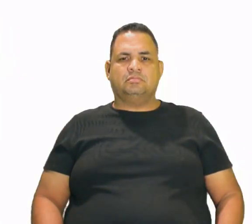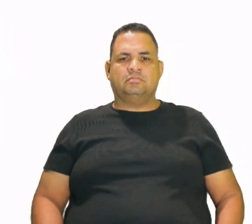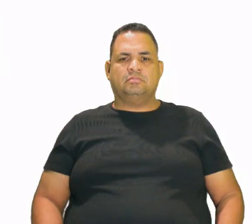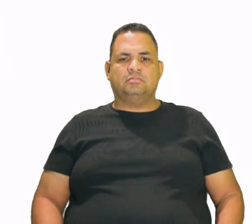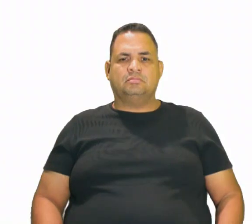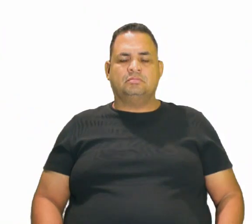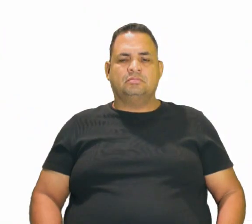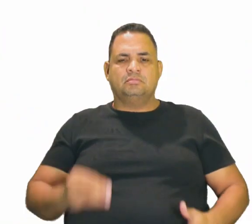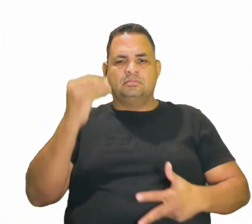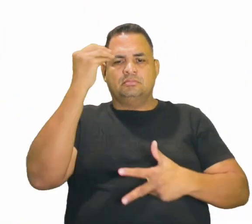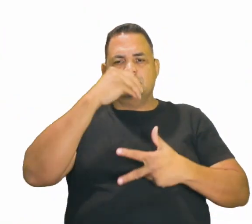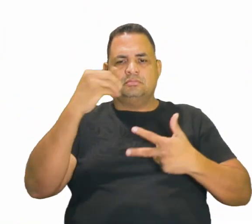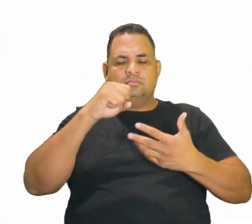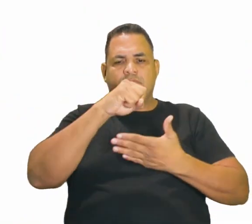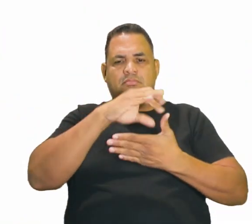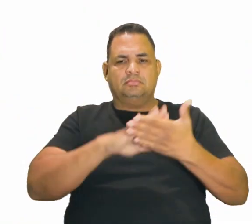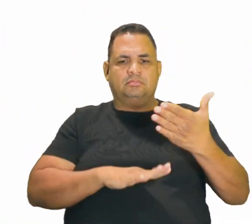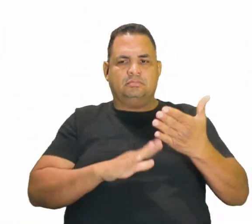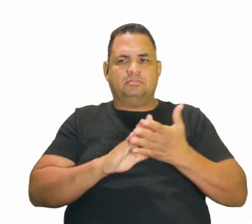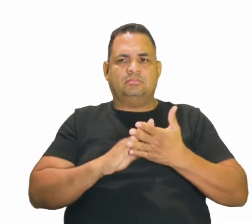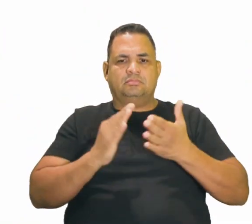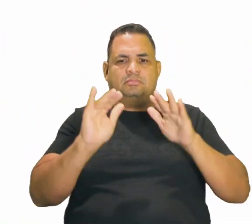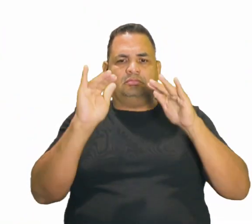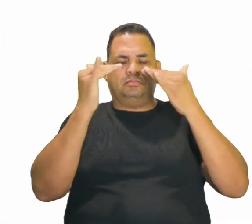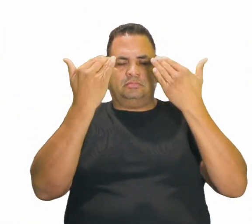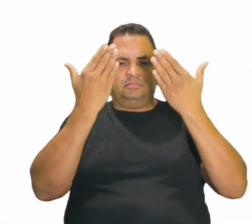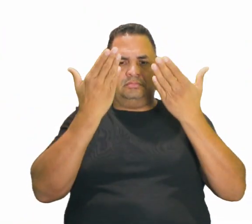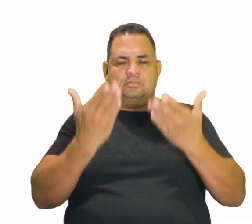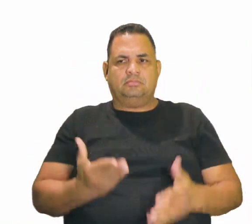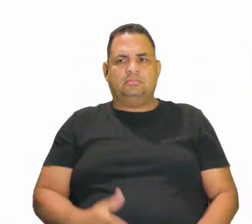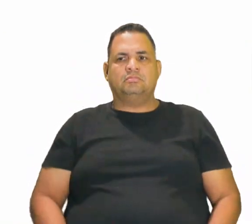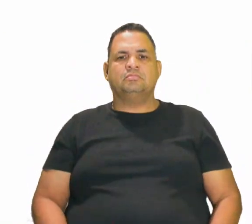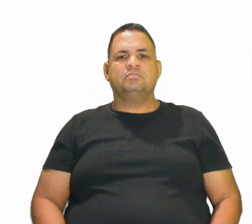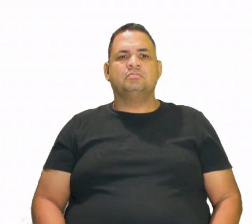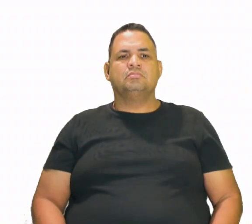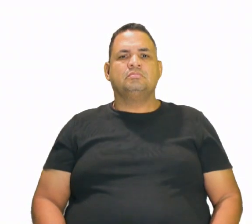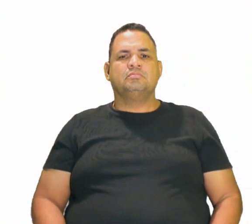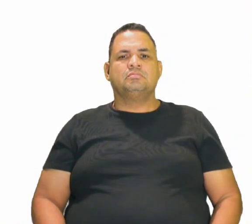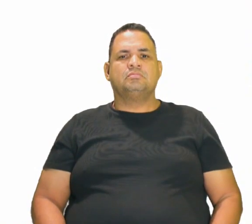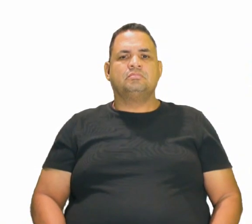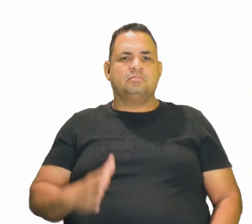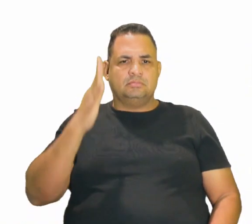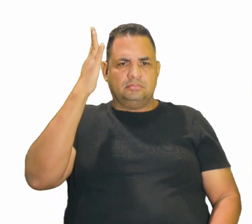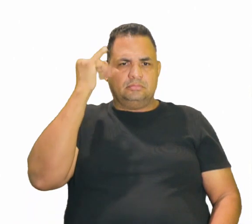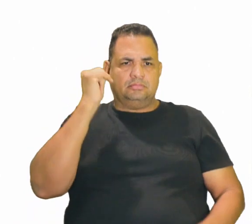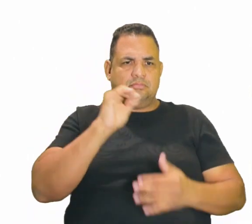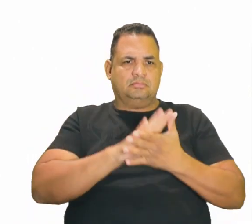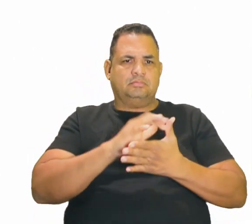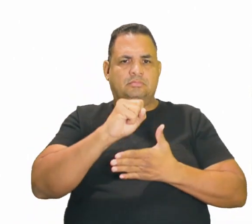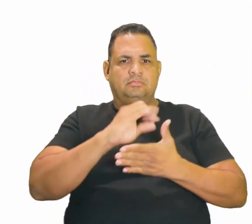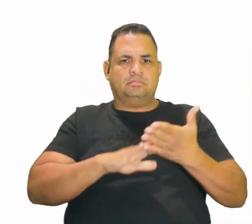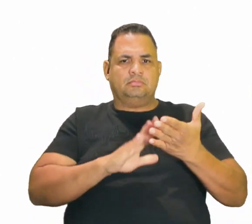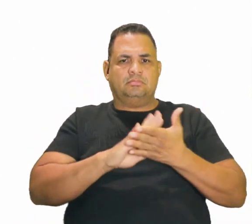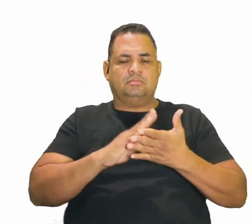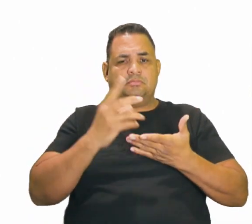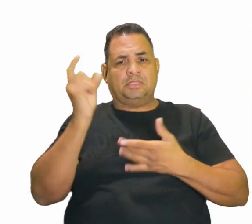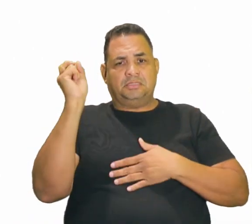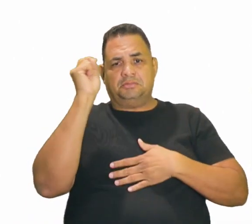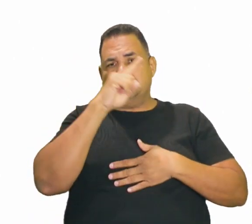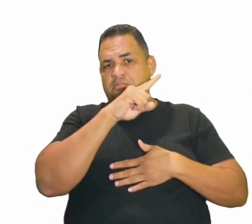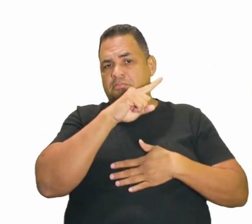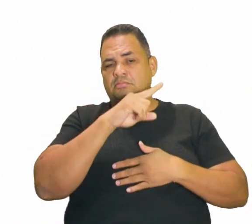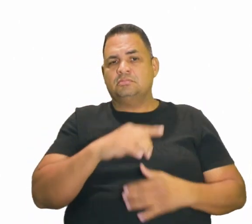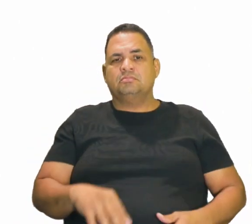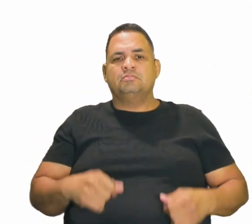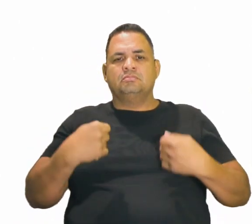do Enem hora do Enem que vocês ficam ligados aí sabemos que as questões do Enem elas são mais complexas